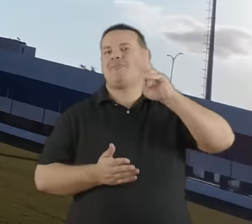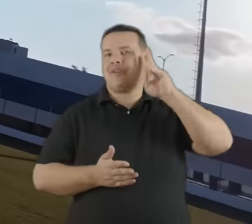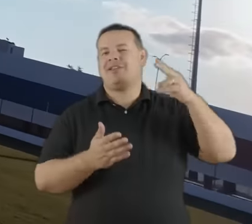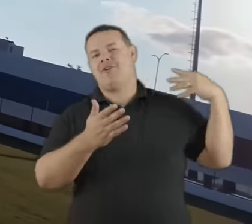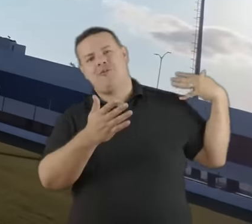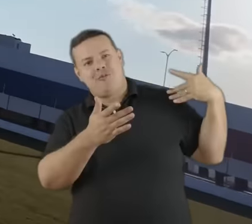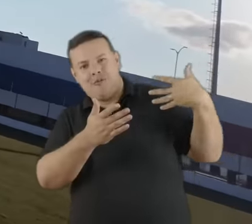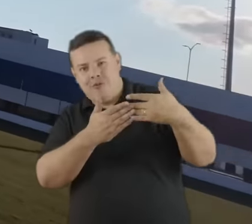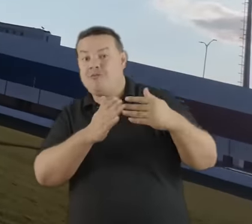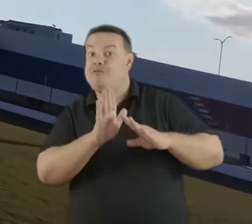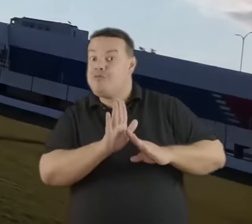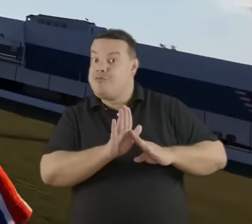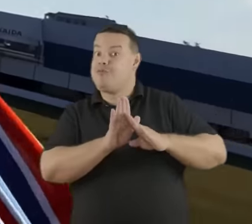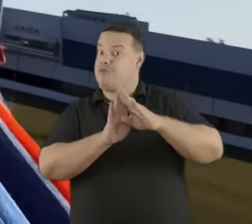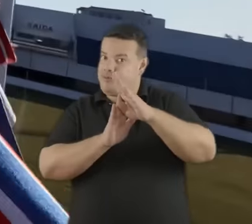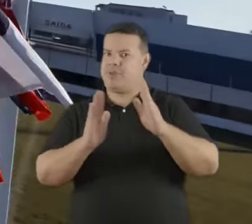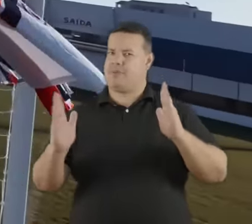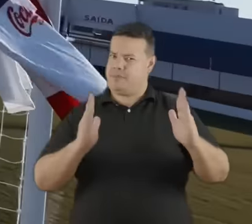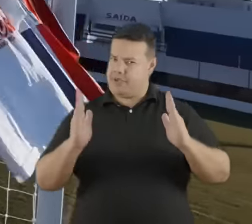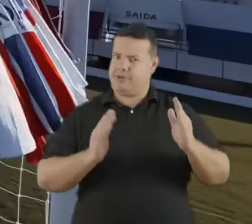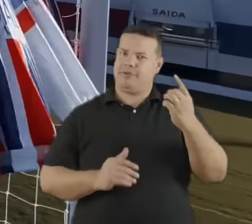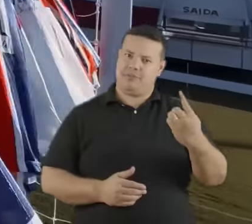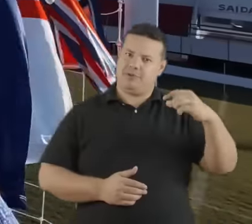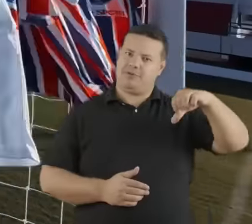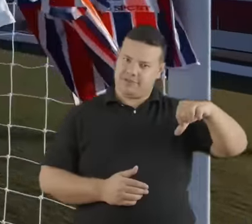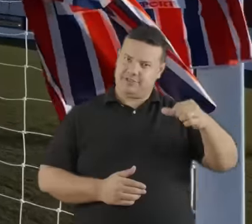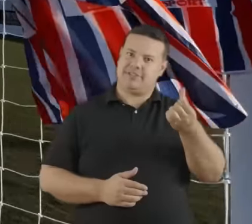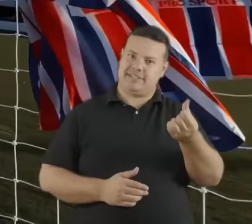de ouro do Tremendão, que compreende o período entre